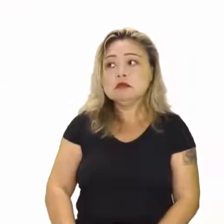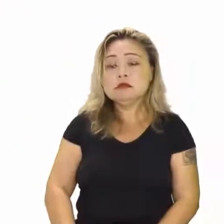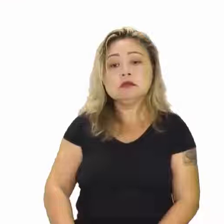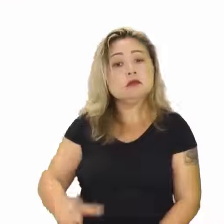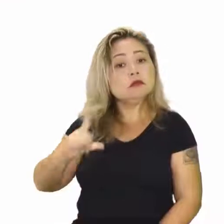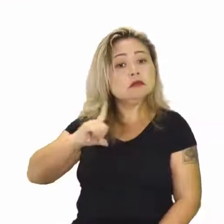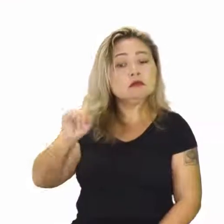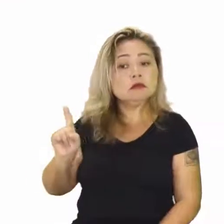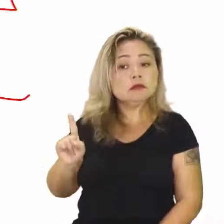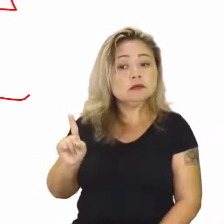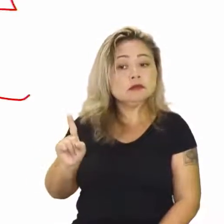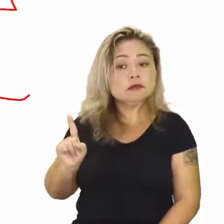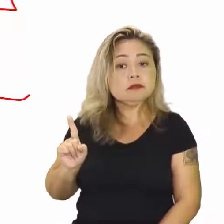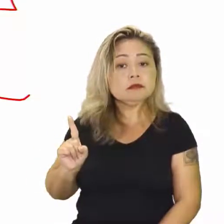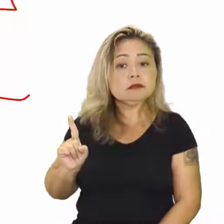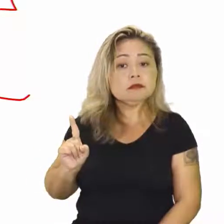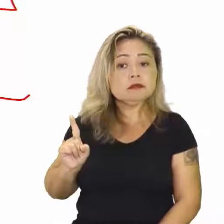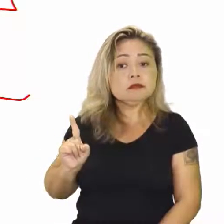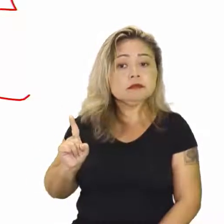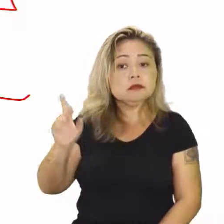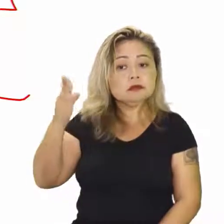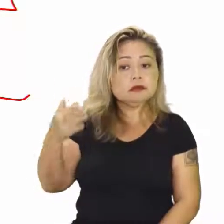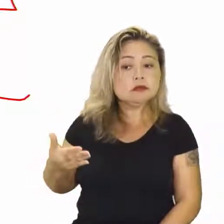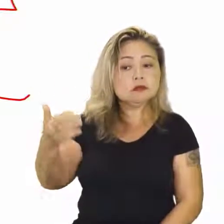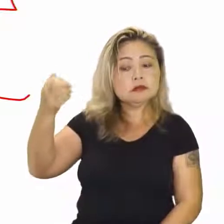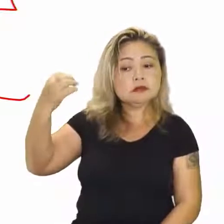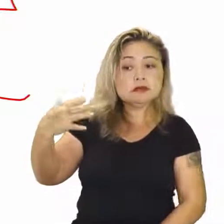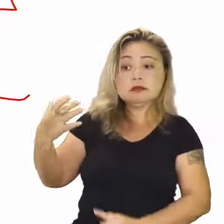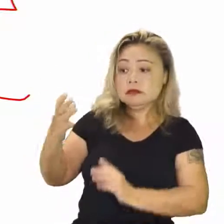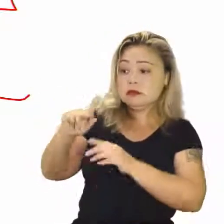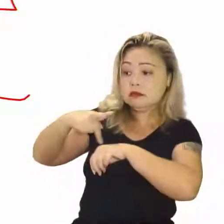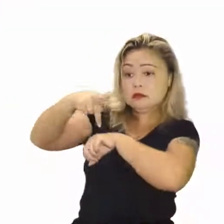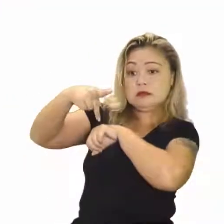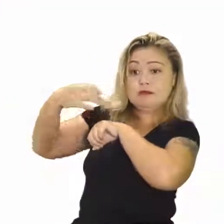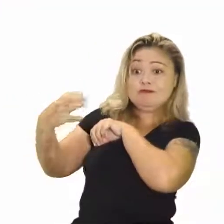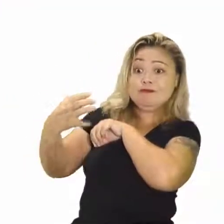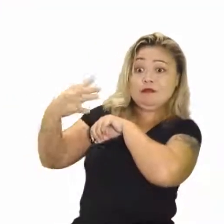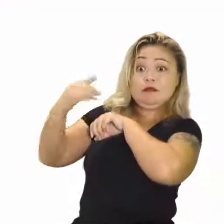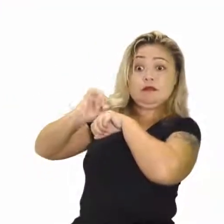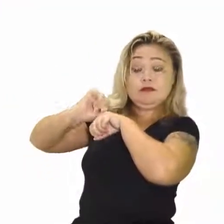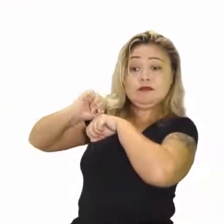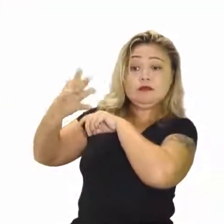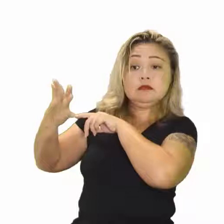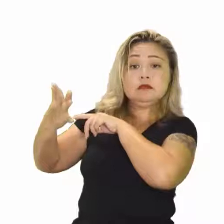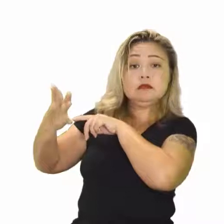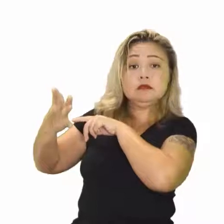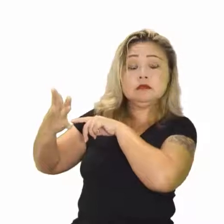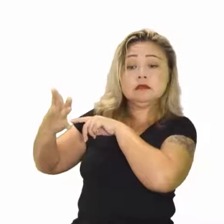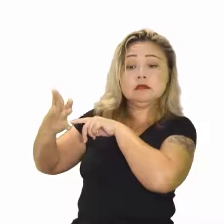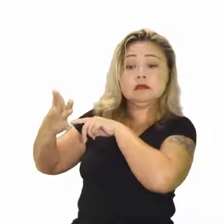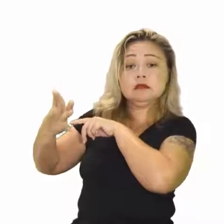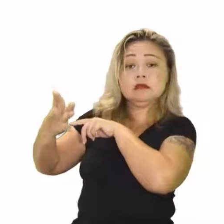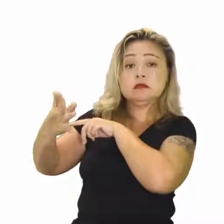Nós temos aí, gente, essas influências se dá,